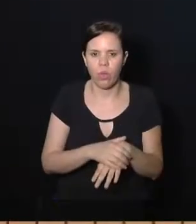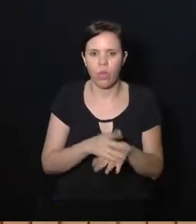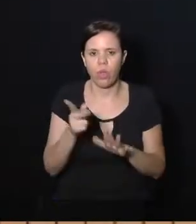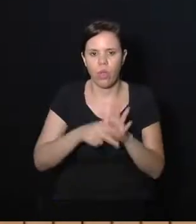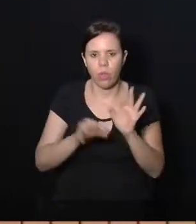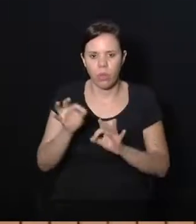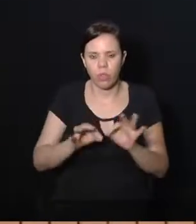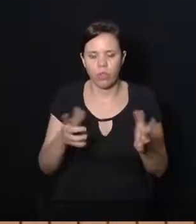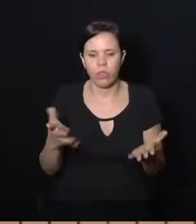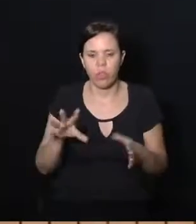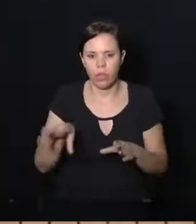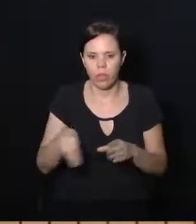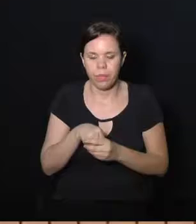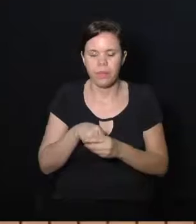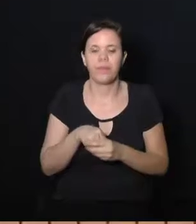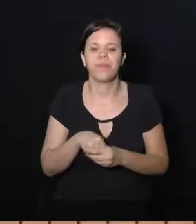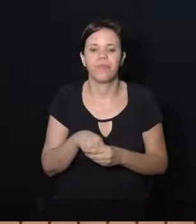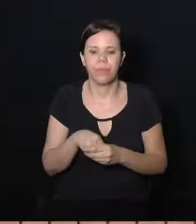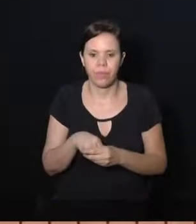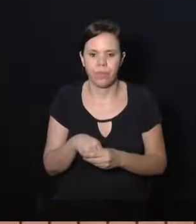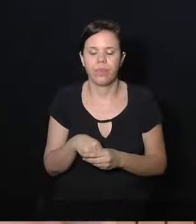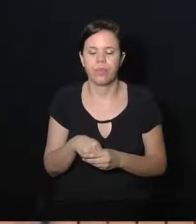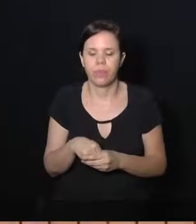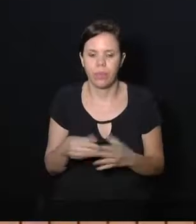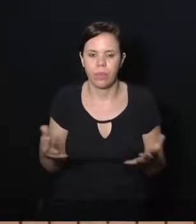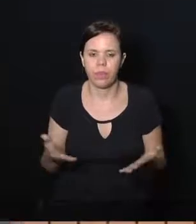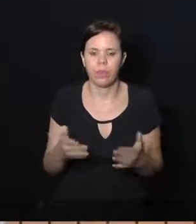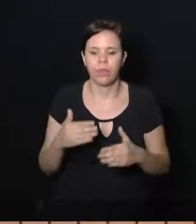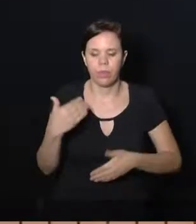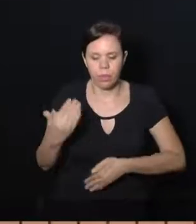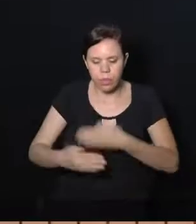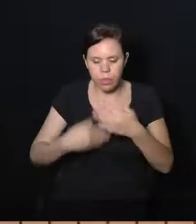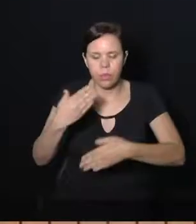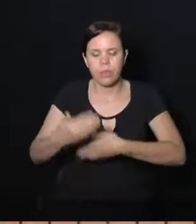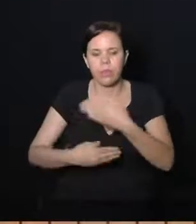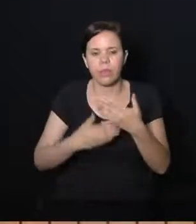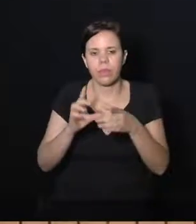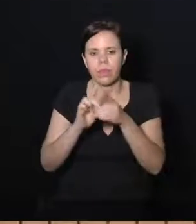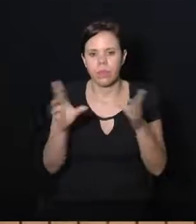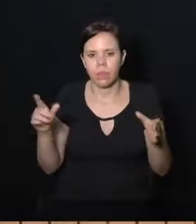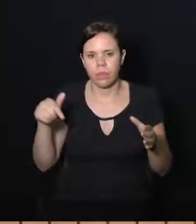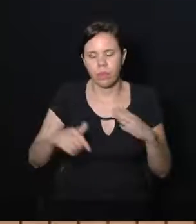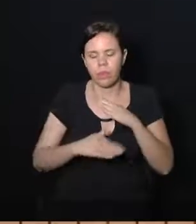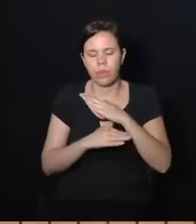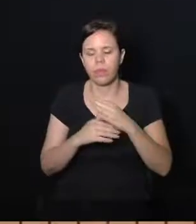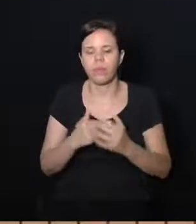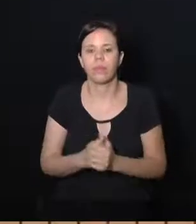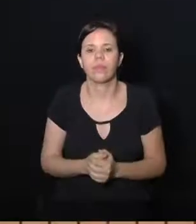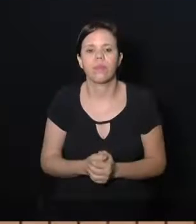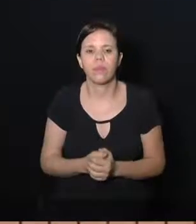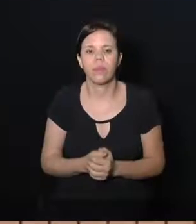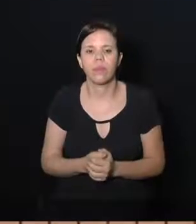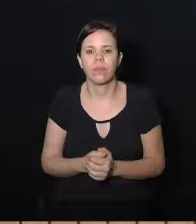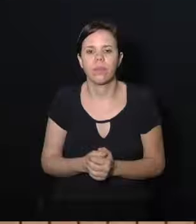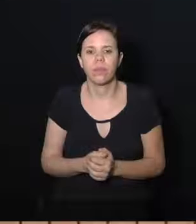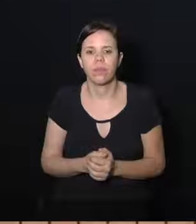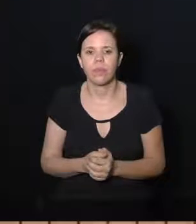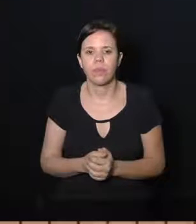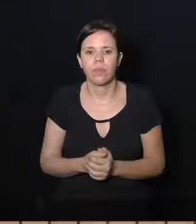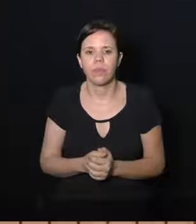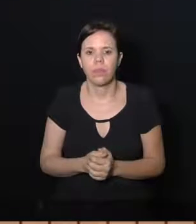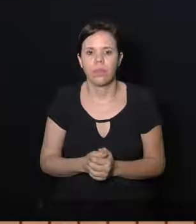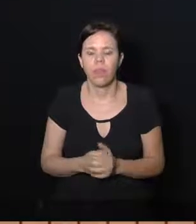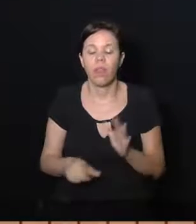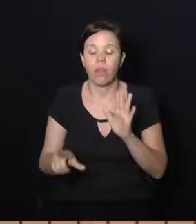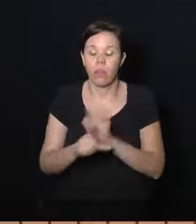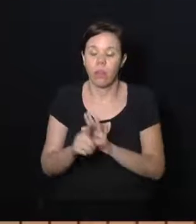projeto. Contribuiu muito, né, com o processo democrático dessa casa. É um projeto de